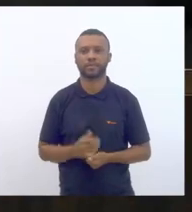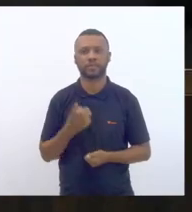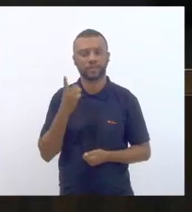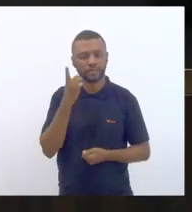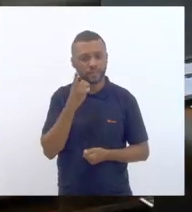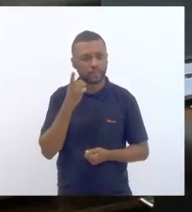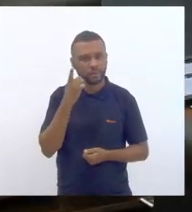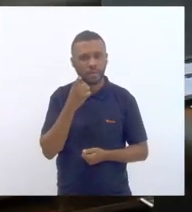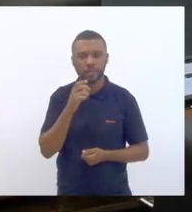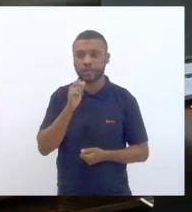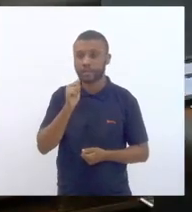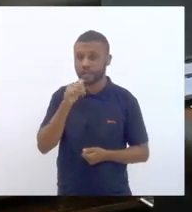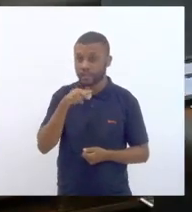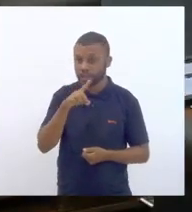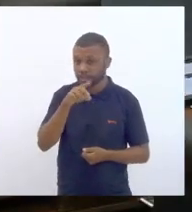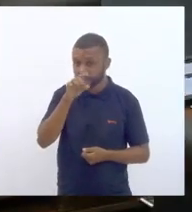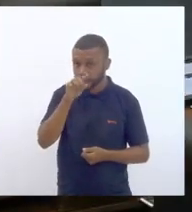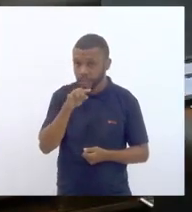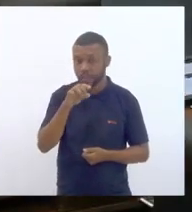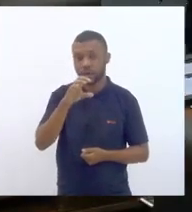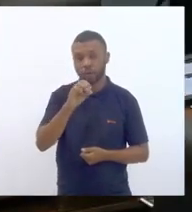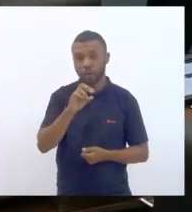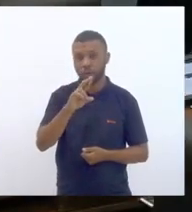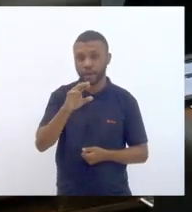Deputado André Correia.